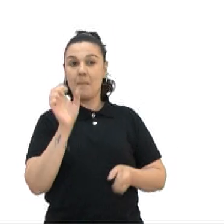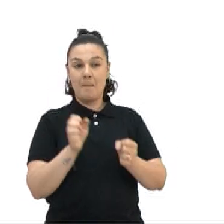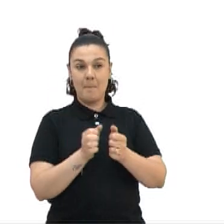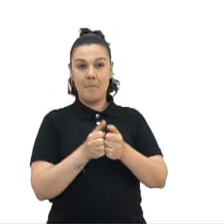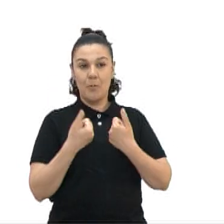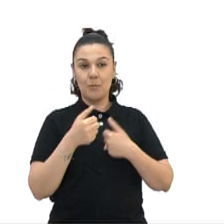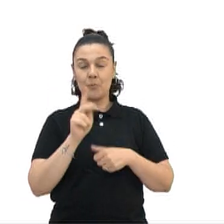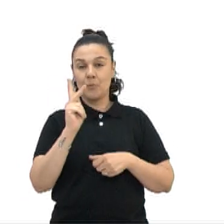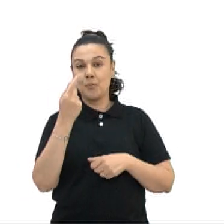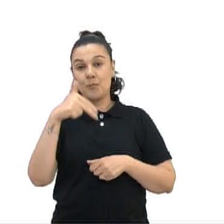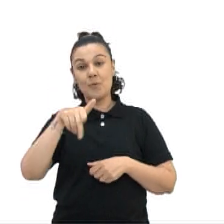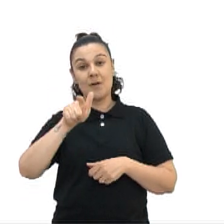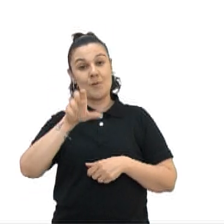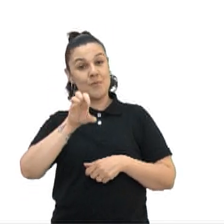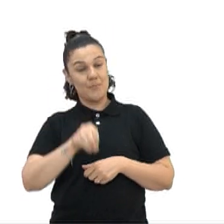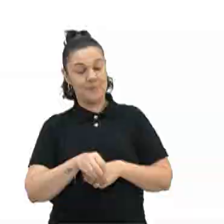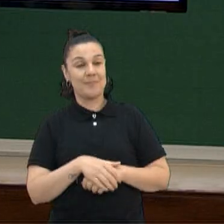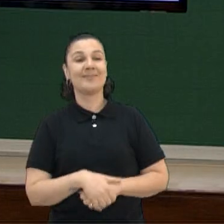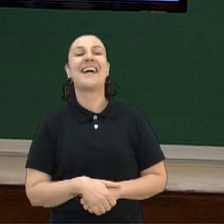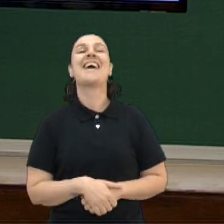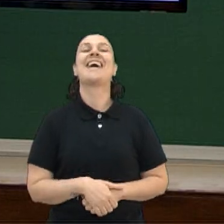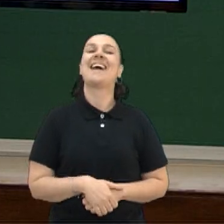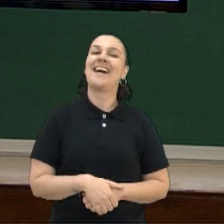comi pão húngaro.